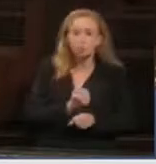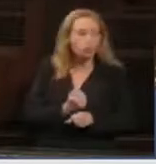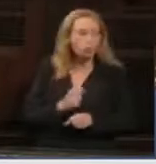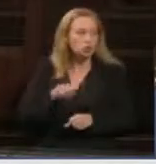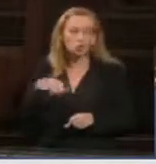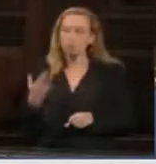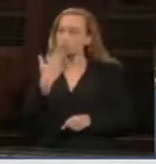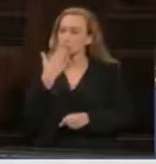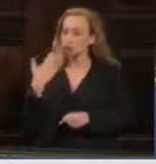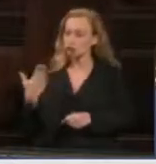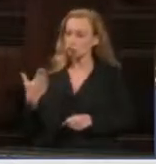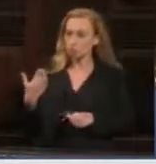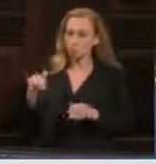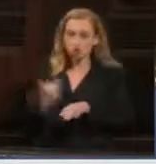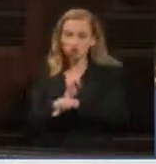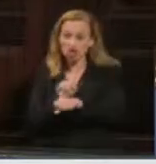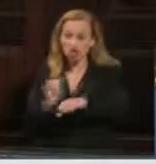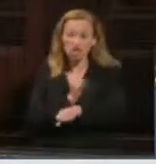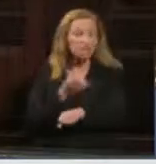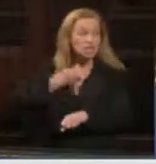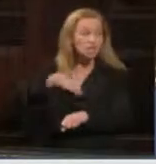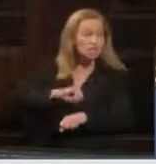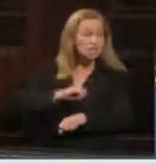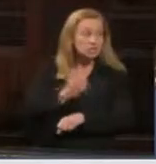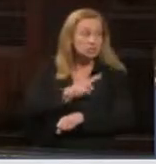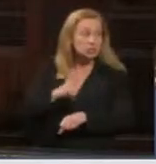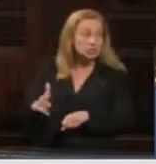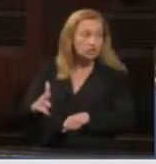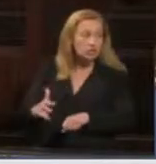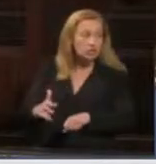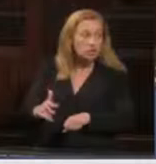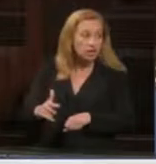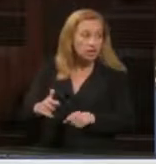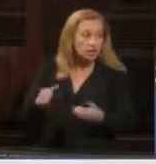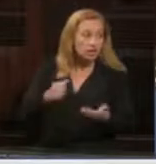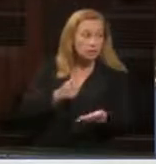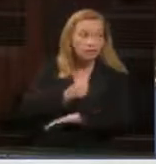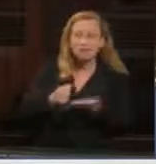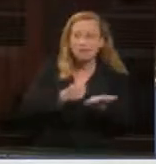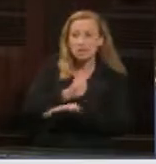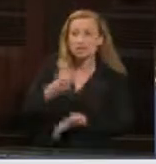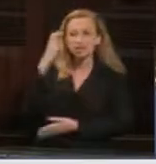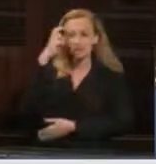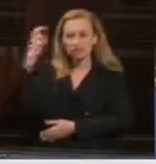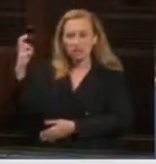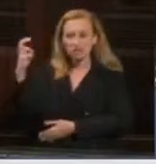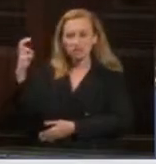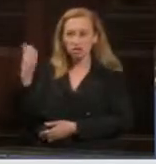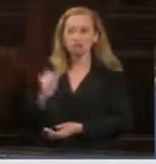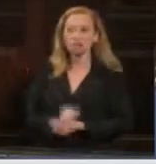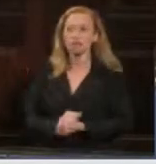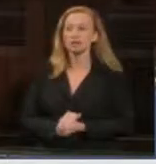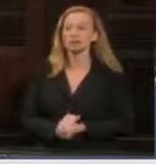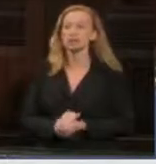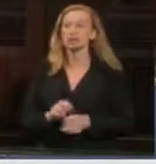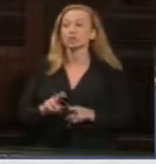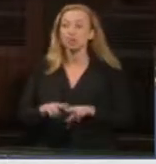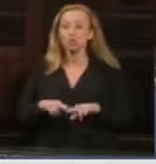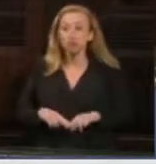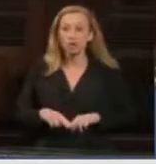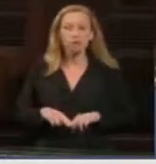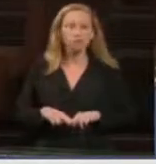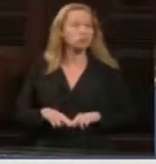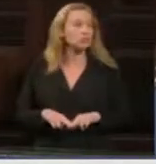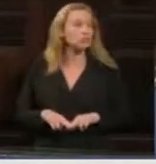para o rio de janeiro sem que essa construção esteja baseada na inteligência instalada no rio de janeiro portanto nosso parque sentido